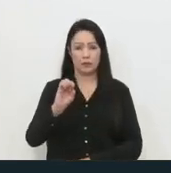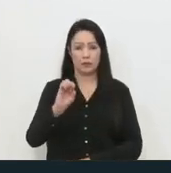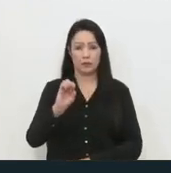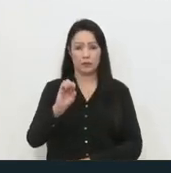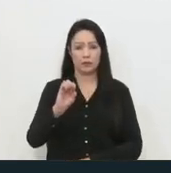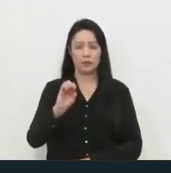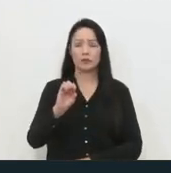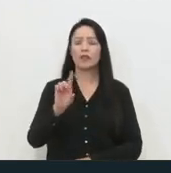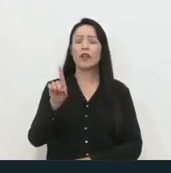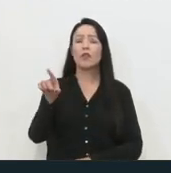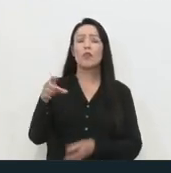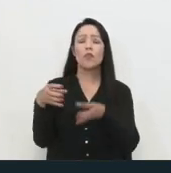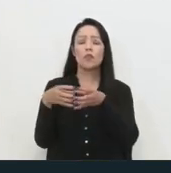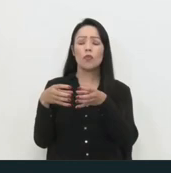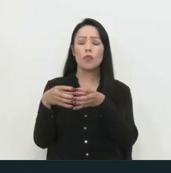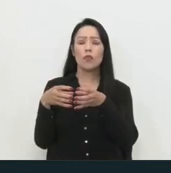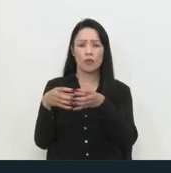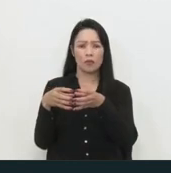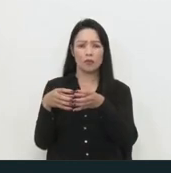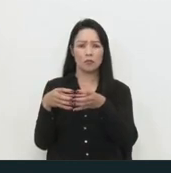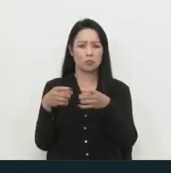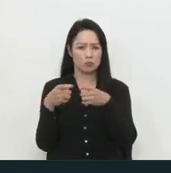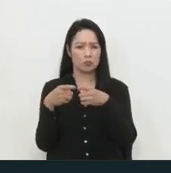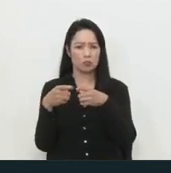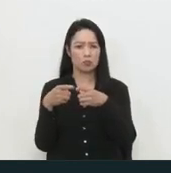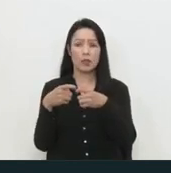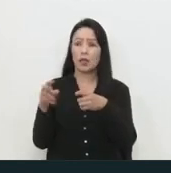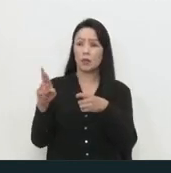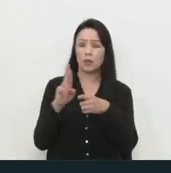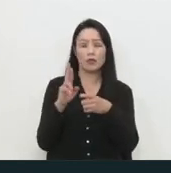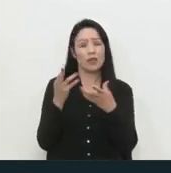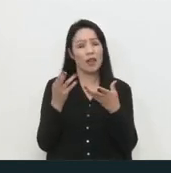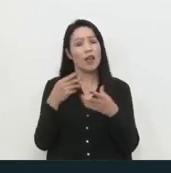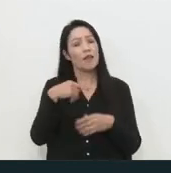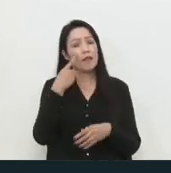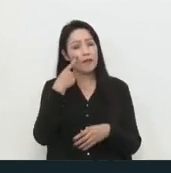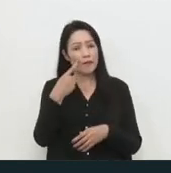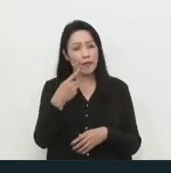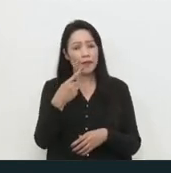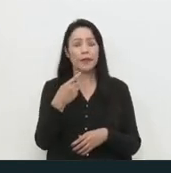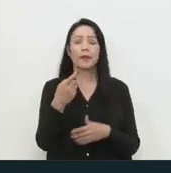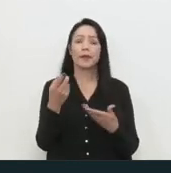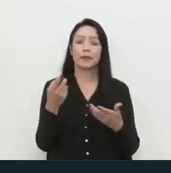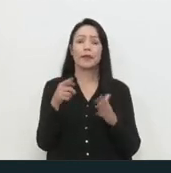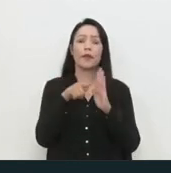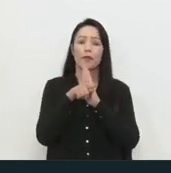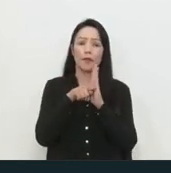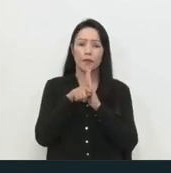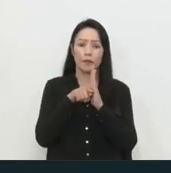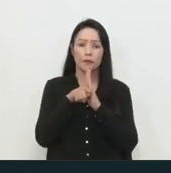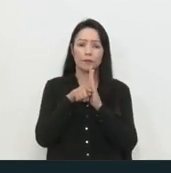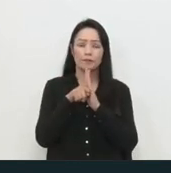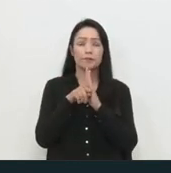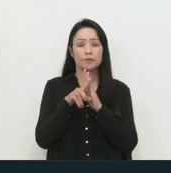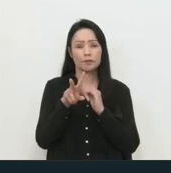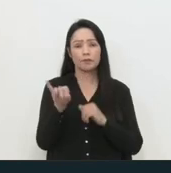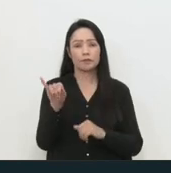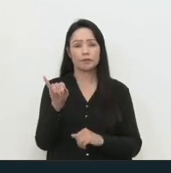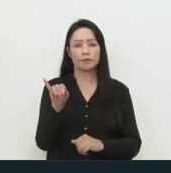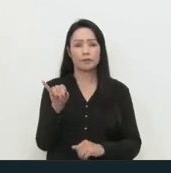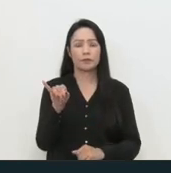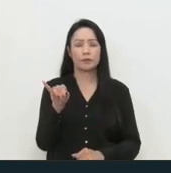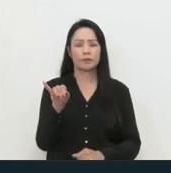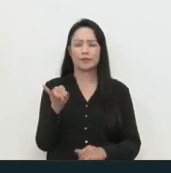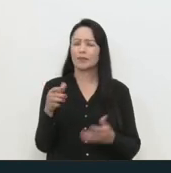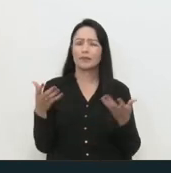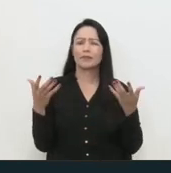como sempre a mesma coisa vamos abrir uma sindicância nós não